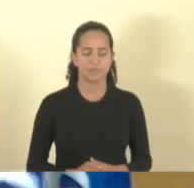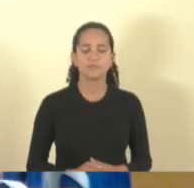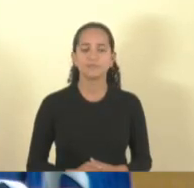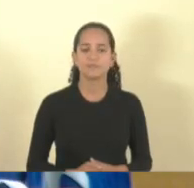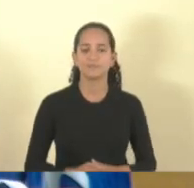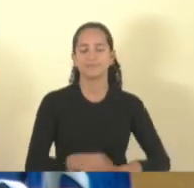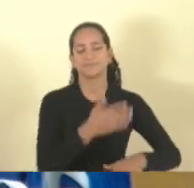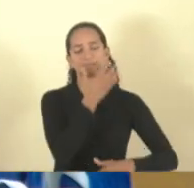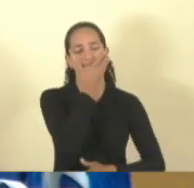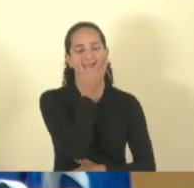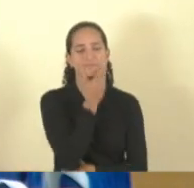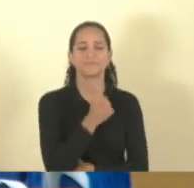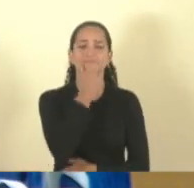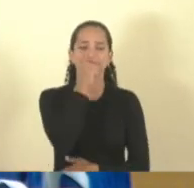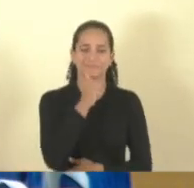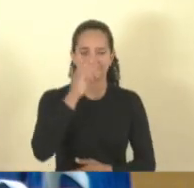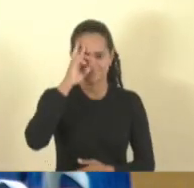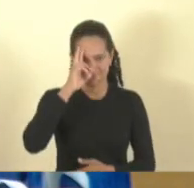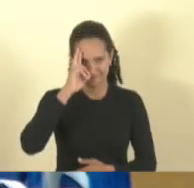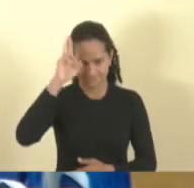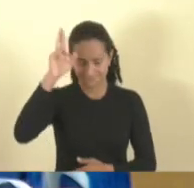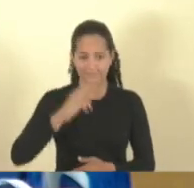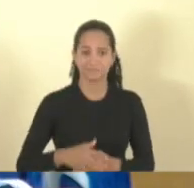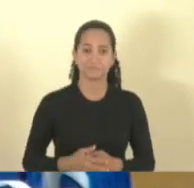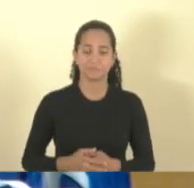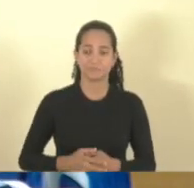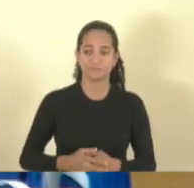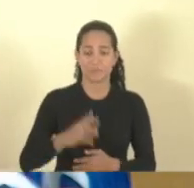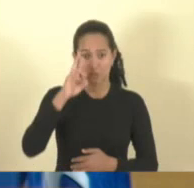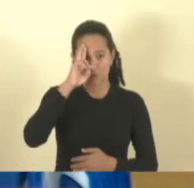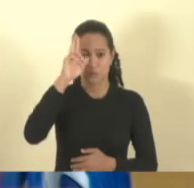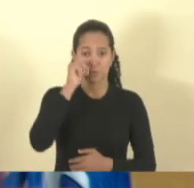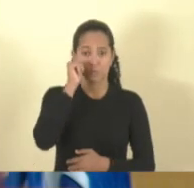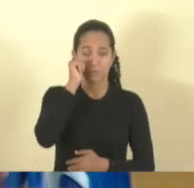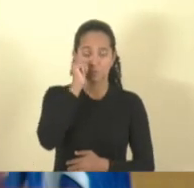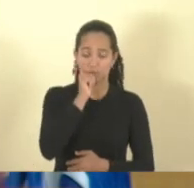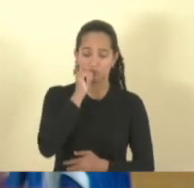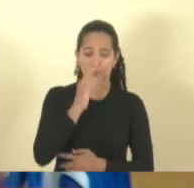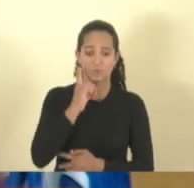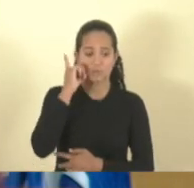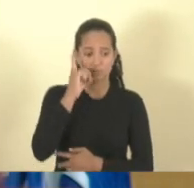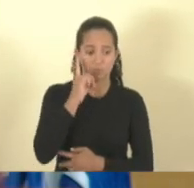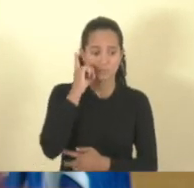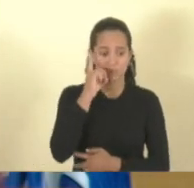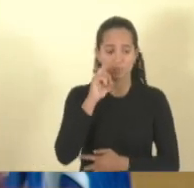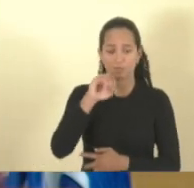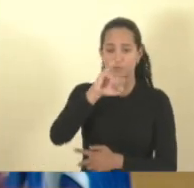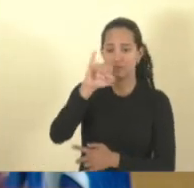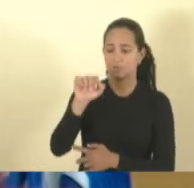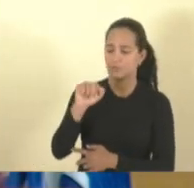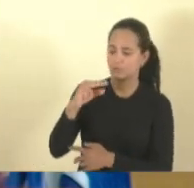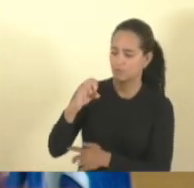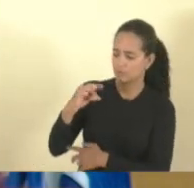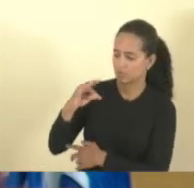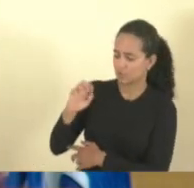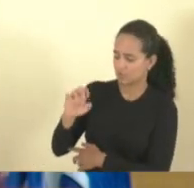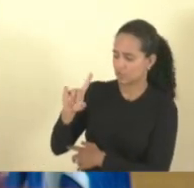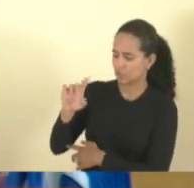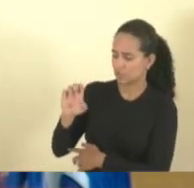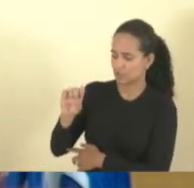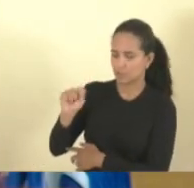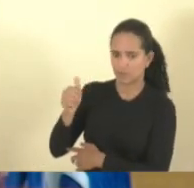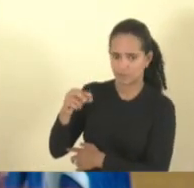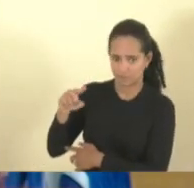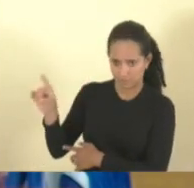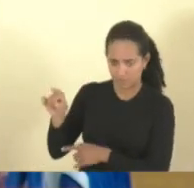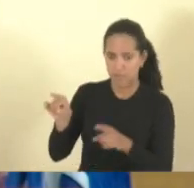Senhoras e senhores, senhora deputada Janete de Sá, servidores especialistas em políticas públicas